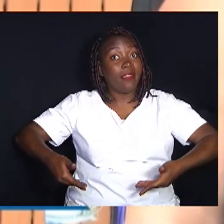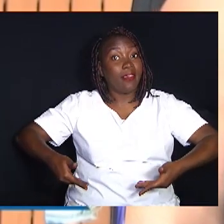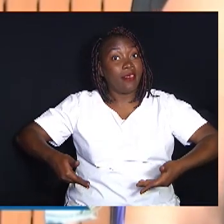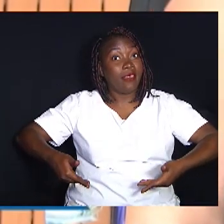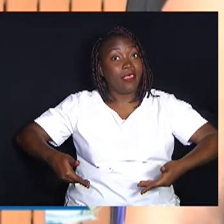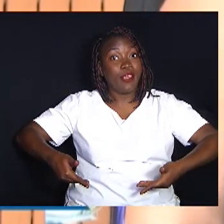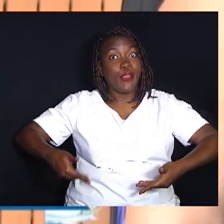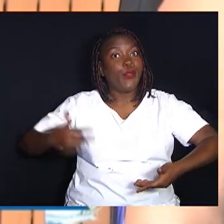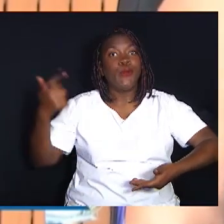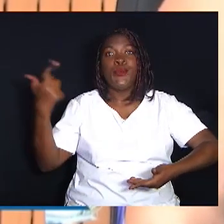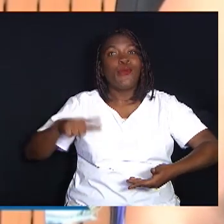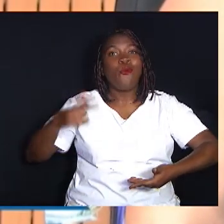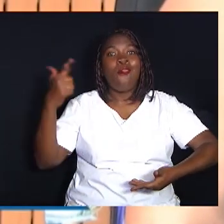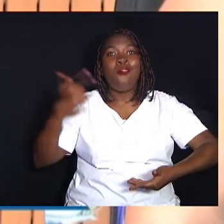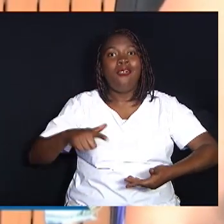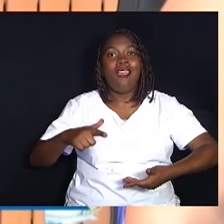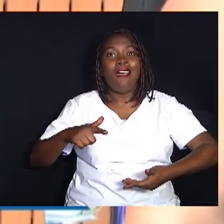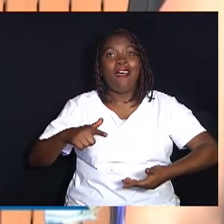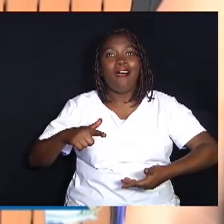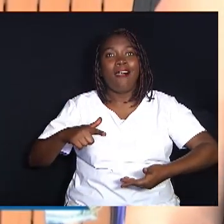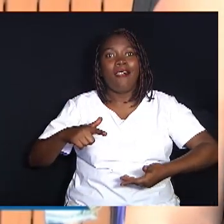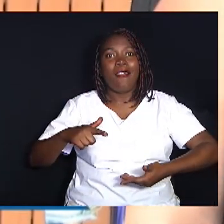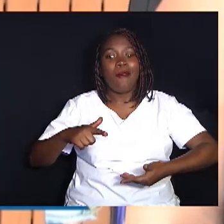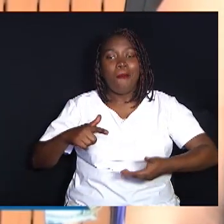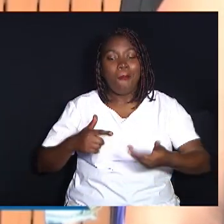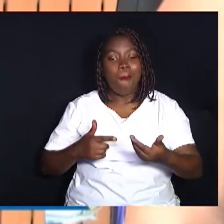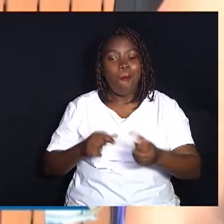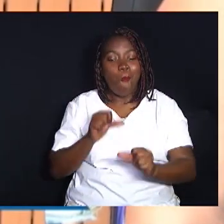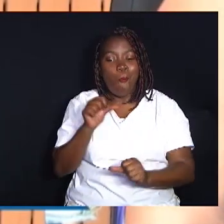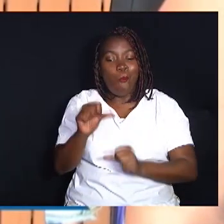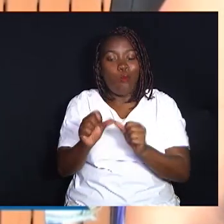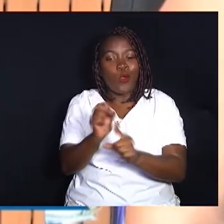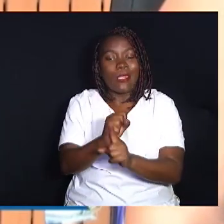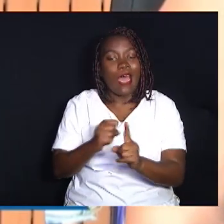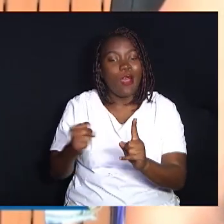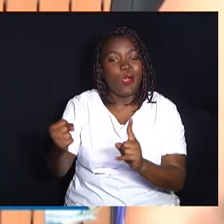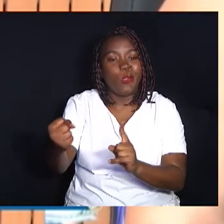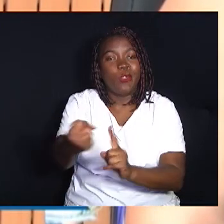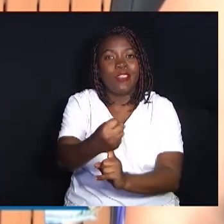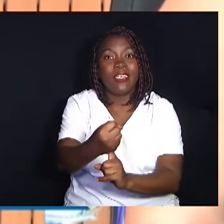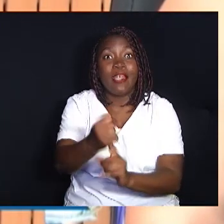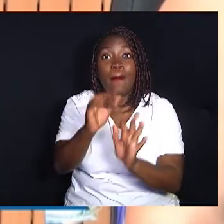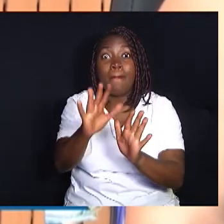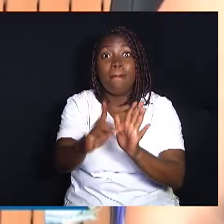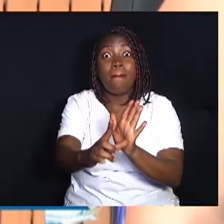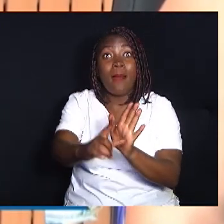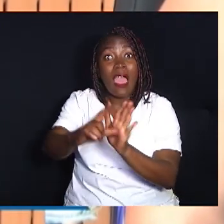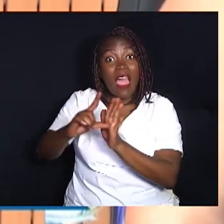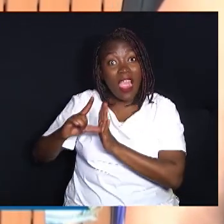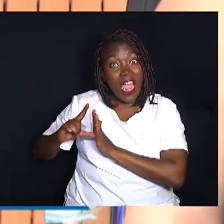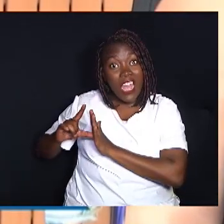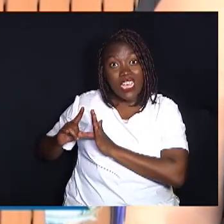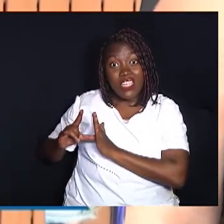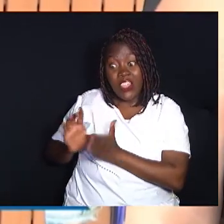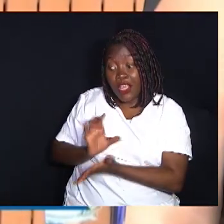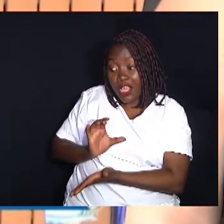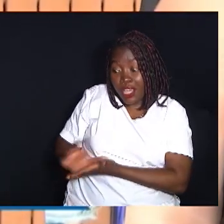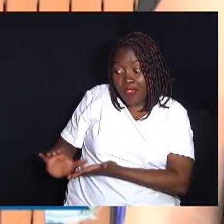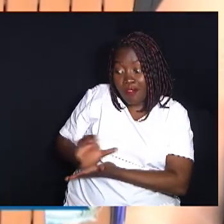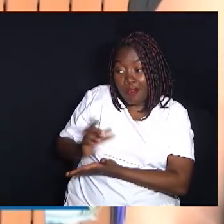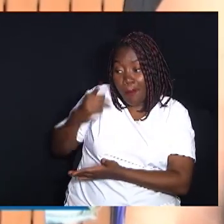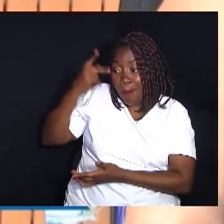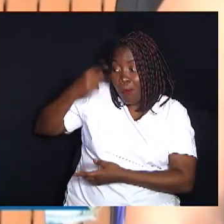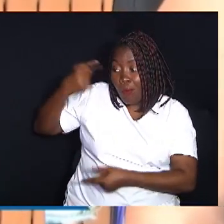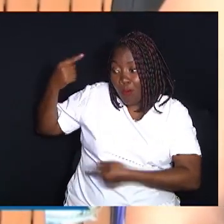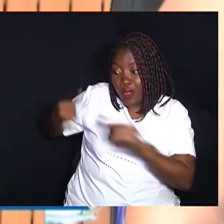Não há como mudar uma sociedade se nós não investirmos politicamente em políticas públicas